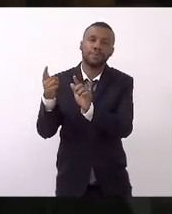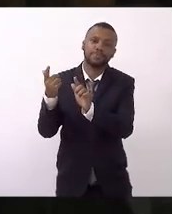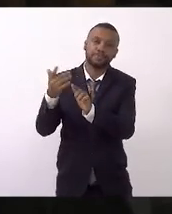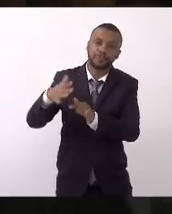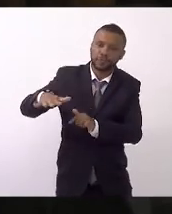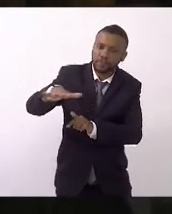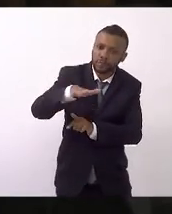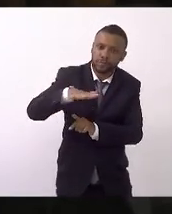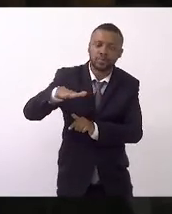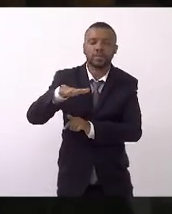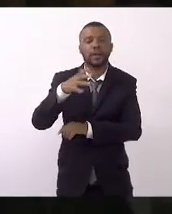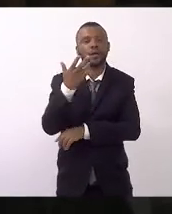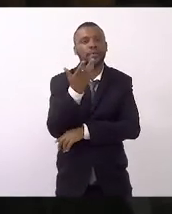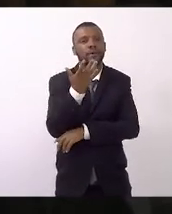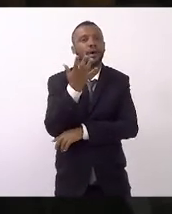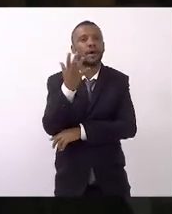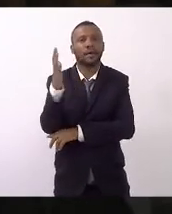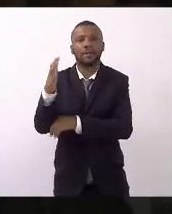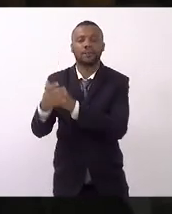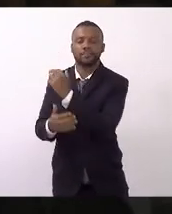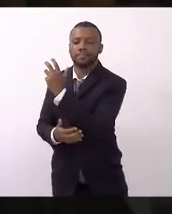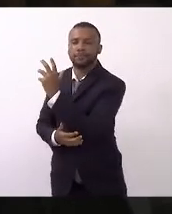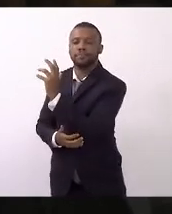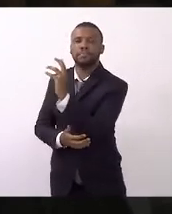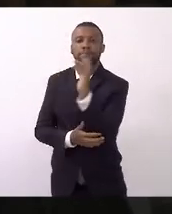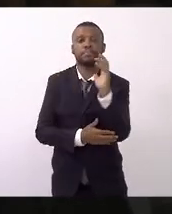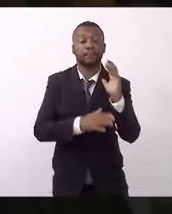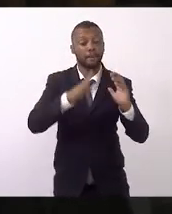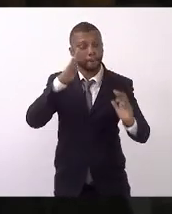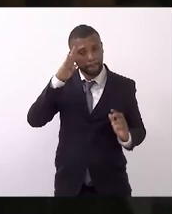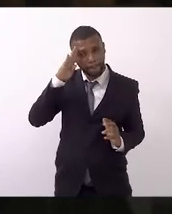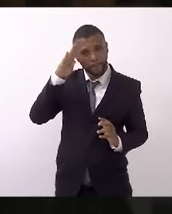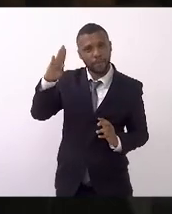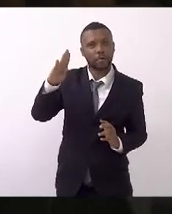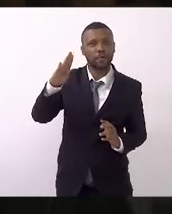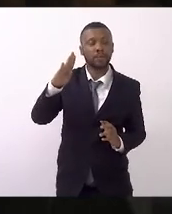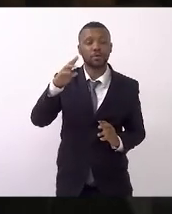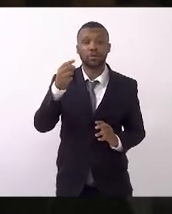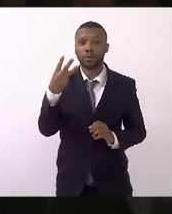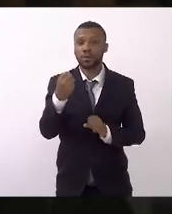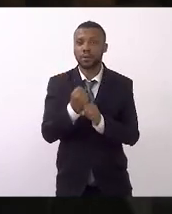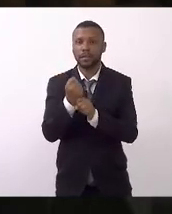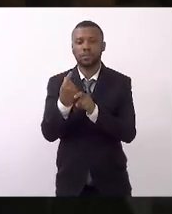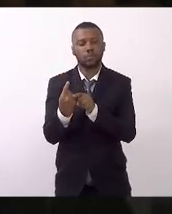ambiental, principalmente nos últimos 3 anos,